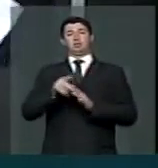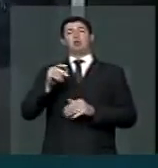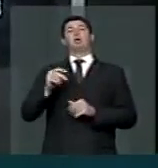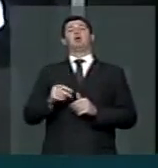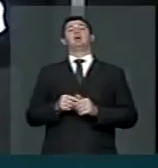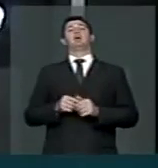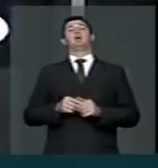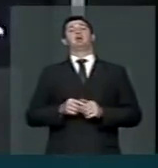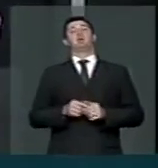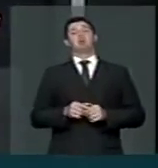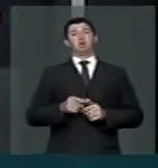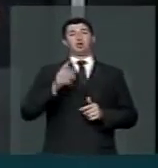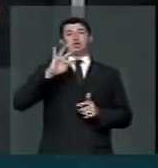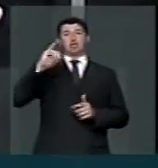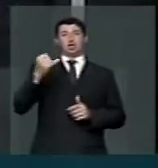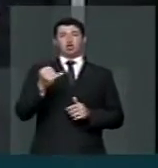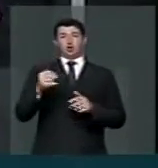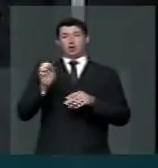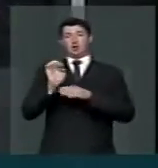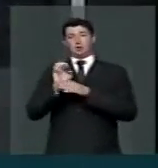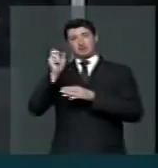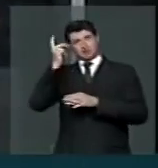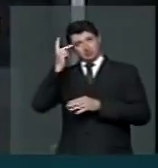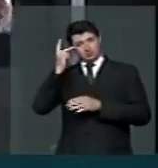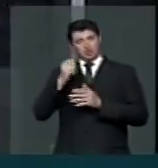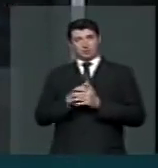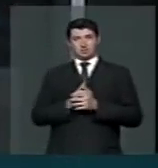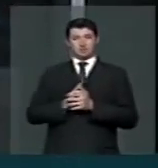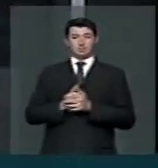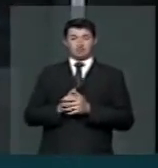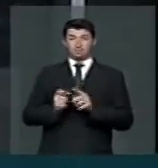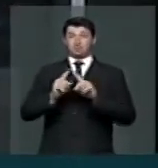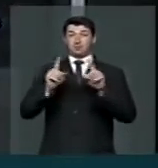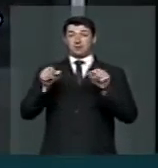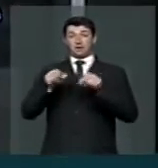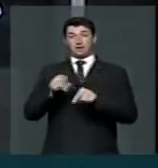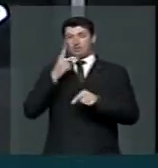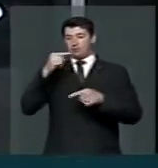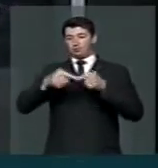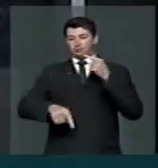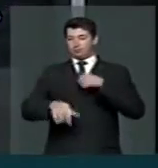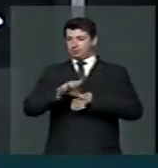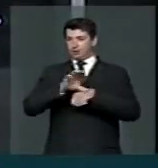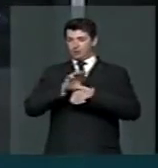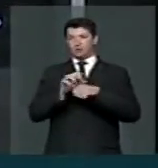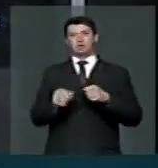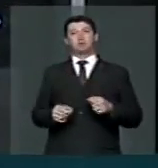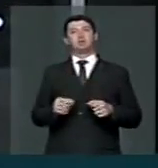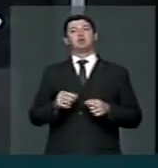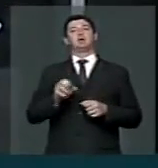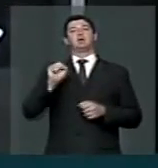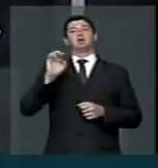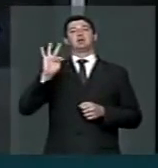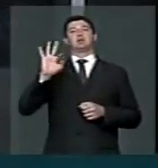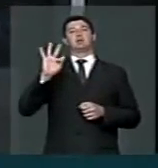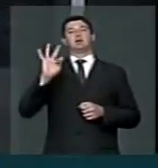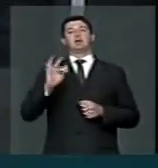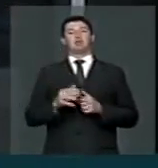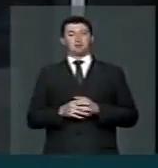de justiça daquele Estado. Essa previsão, entretanto, foi declarada inconstitucional pelo Supremo